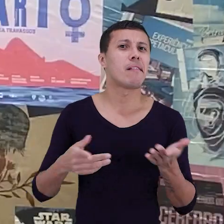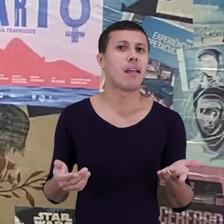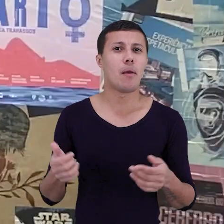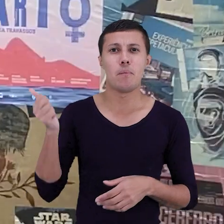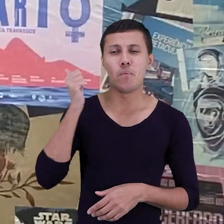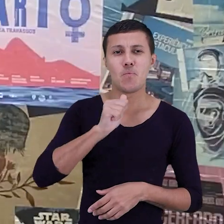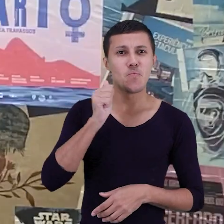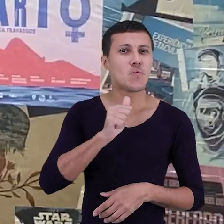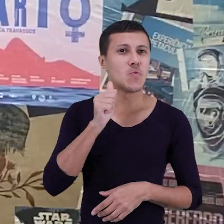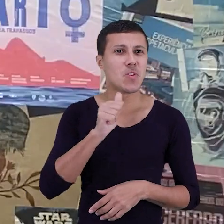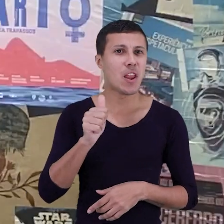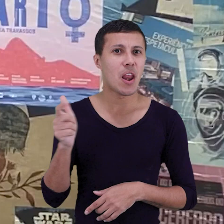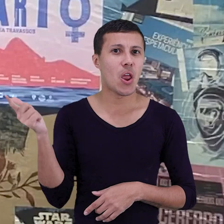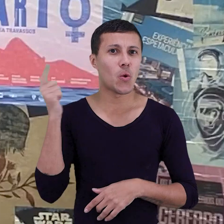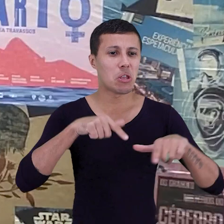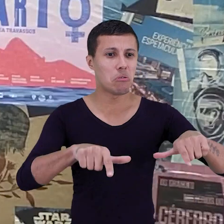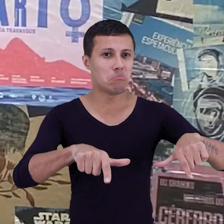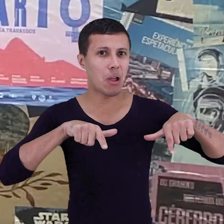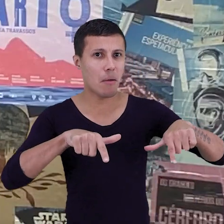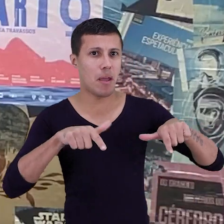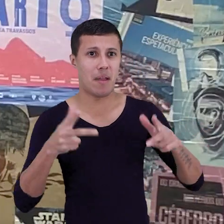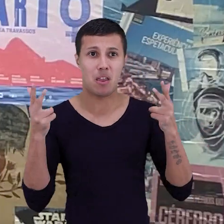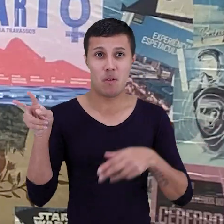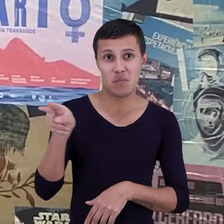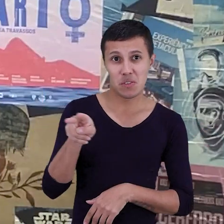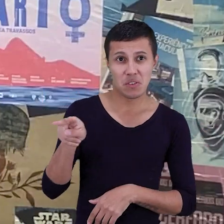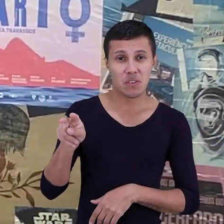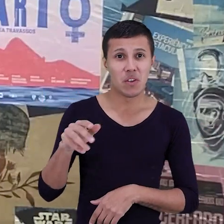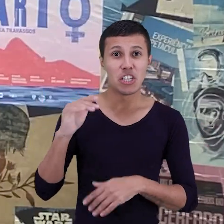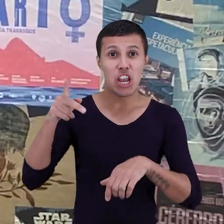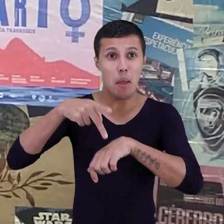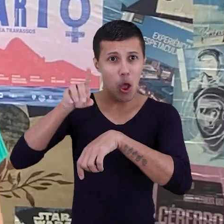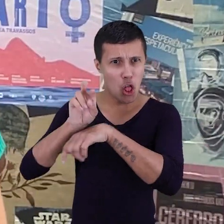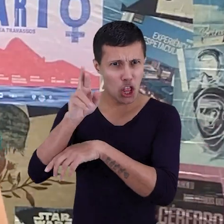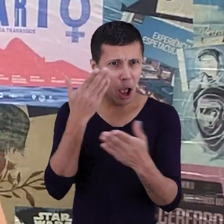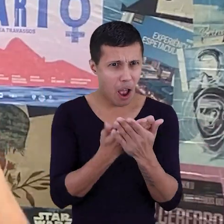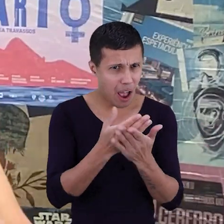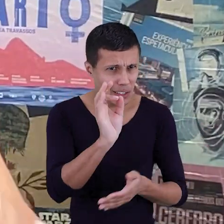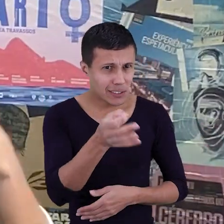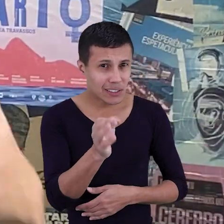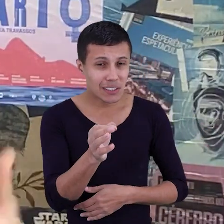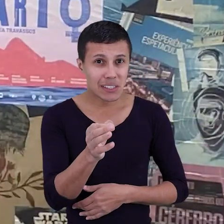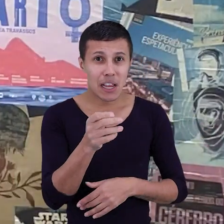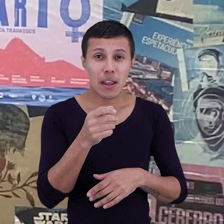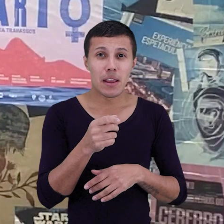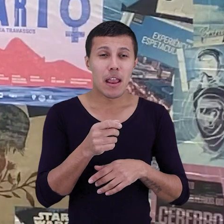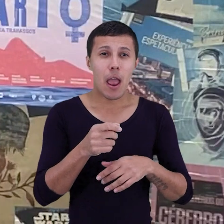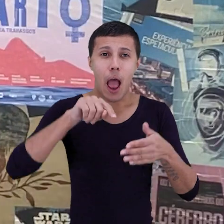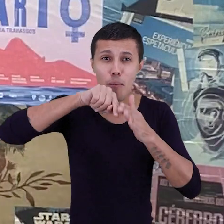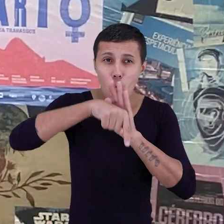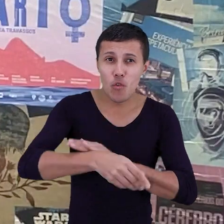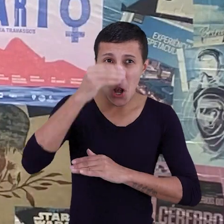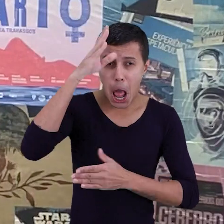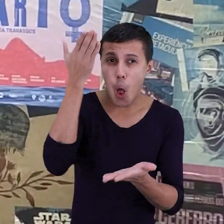vão ganhando certificações como vocês, né? Vocês já estão em pós-doutorado, não é isso? Vão em busca de muita